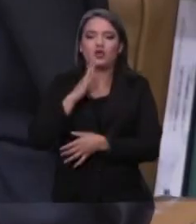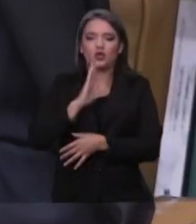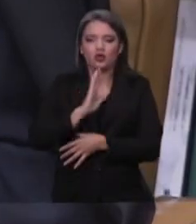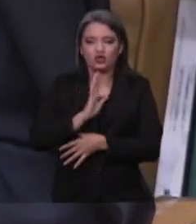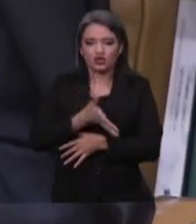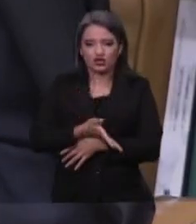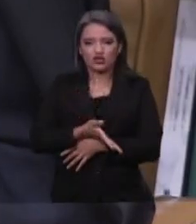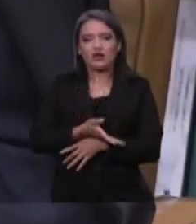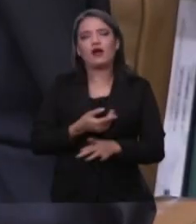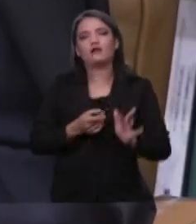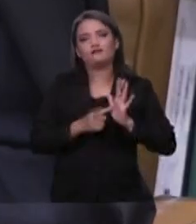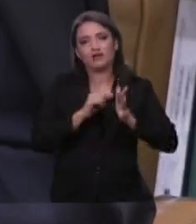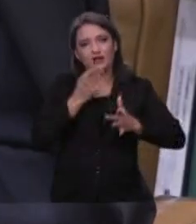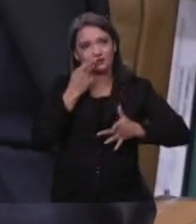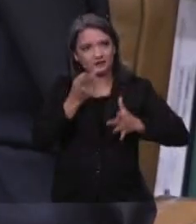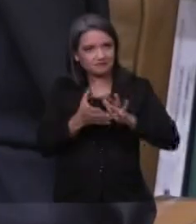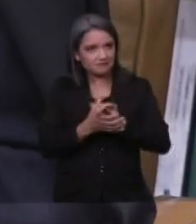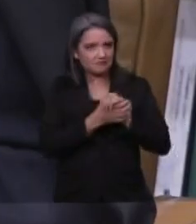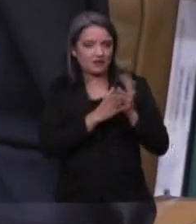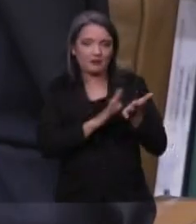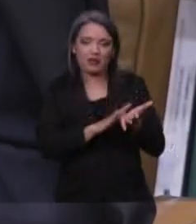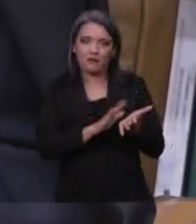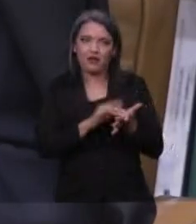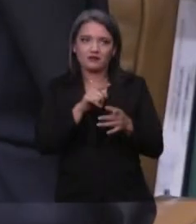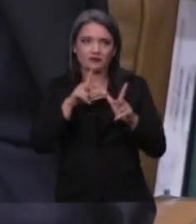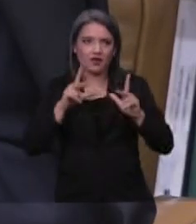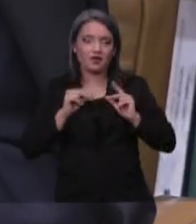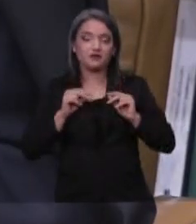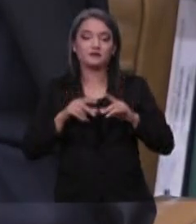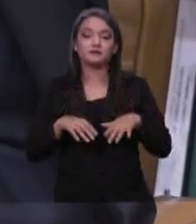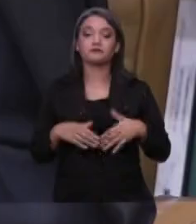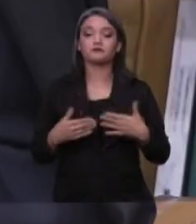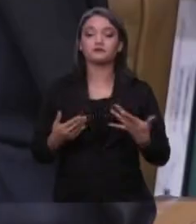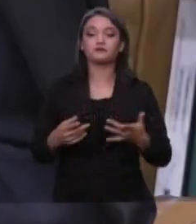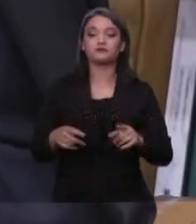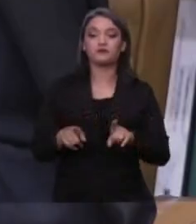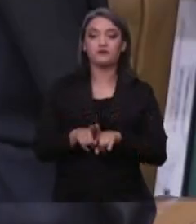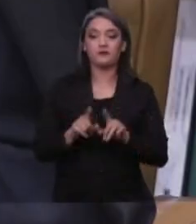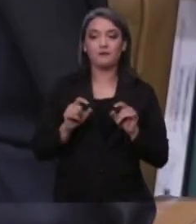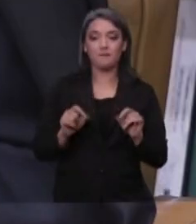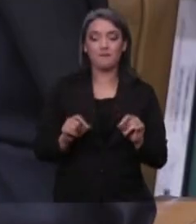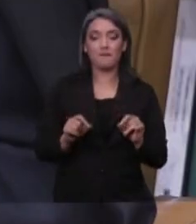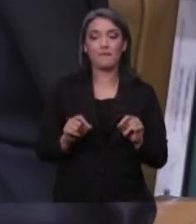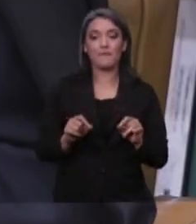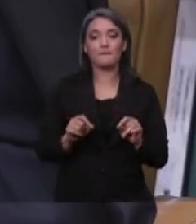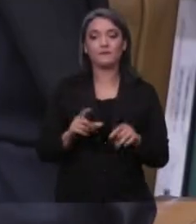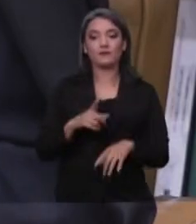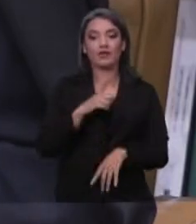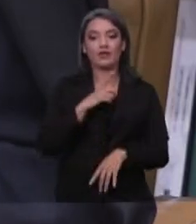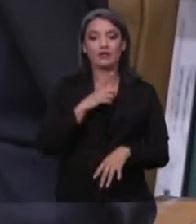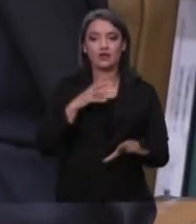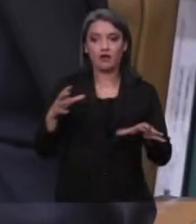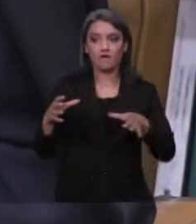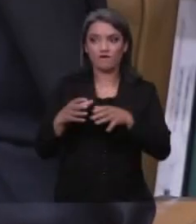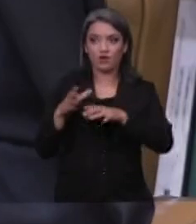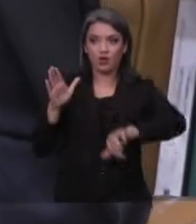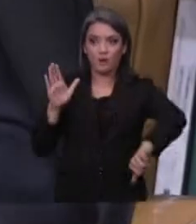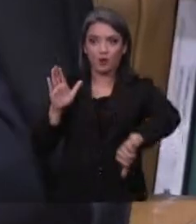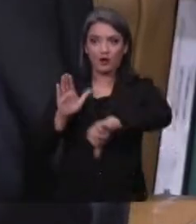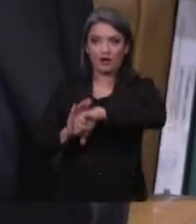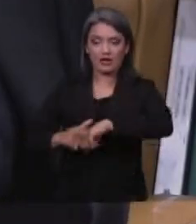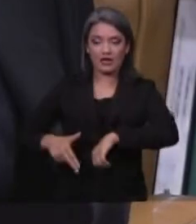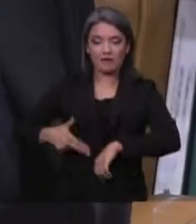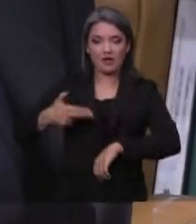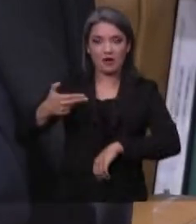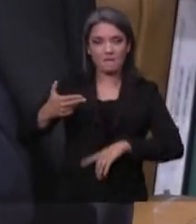os cumprimentos que me pareceram devidos e merecidos. Também entendo que houve associação criminosa armada e